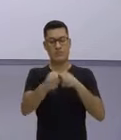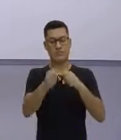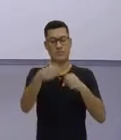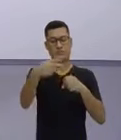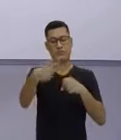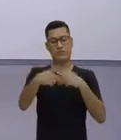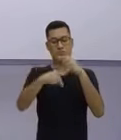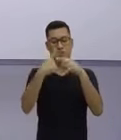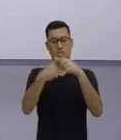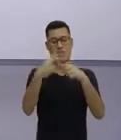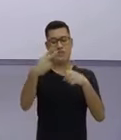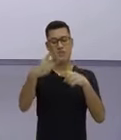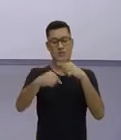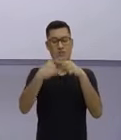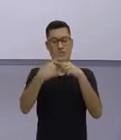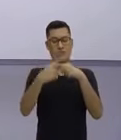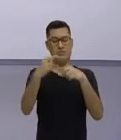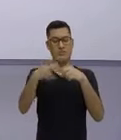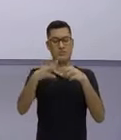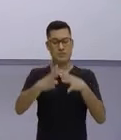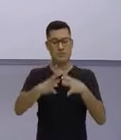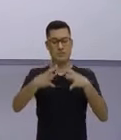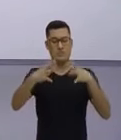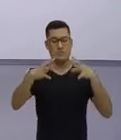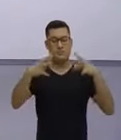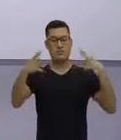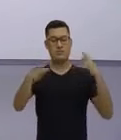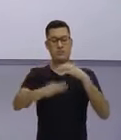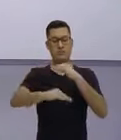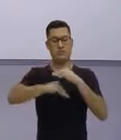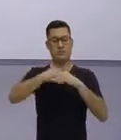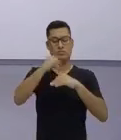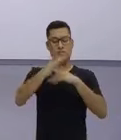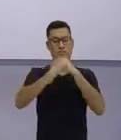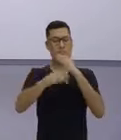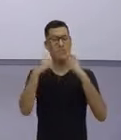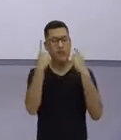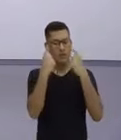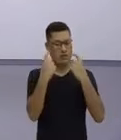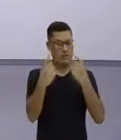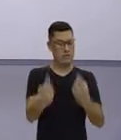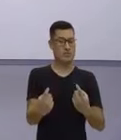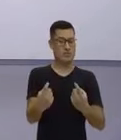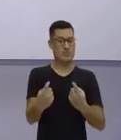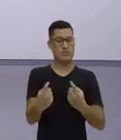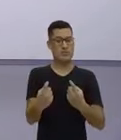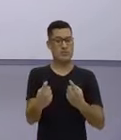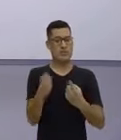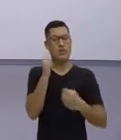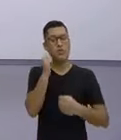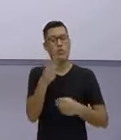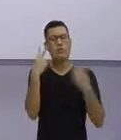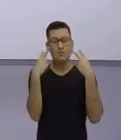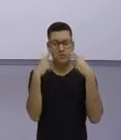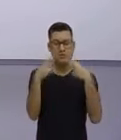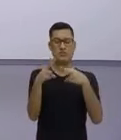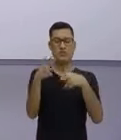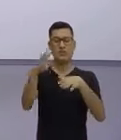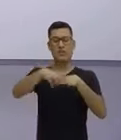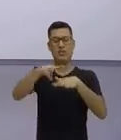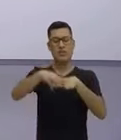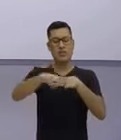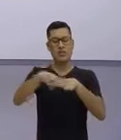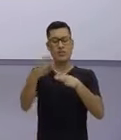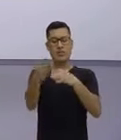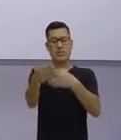duas diferentes, não é isso? É por isso que ela vai ter o nome de fissão binária. E aí o interessante, como eu falei, é conseguir enxergar a matemática que está por trás disso aí, não